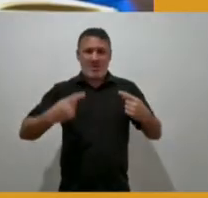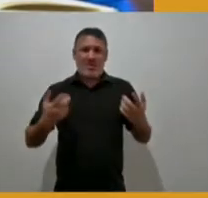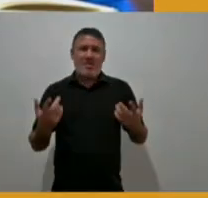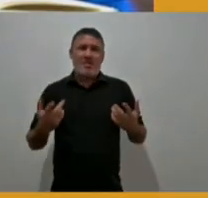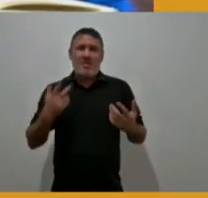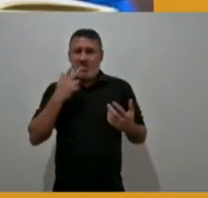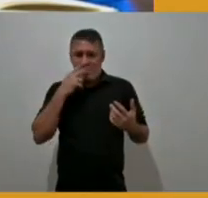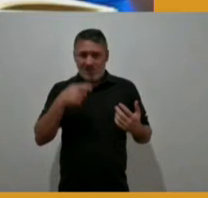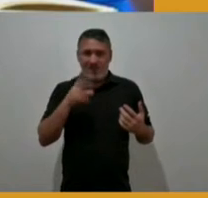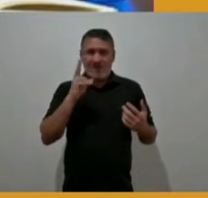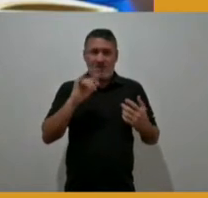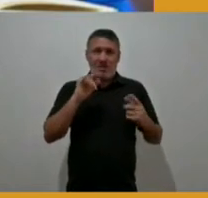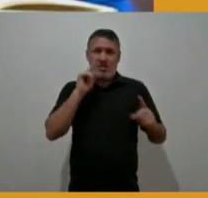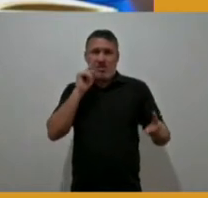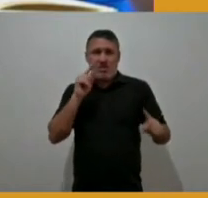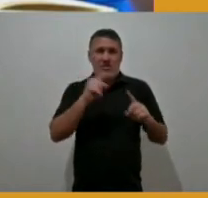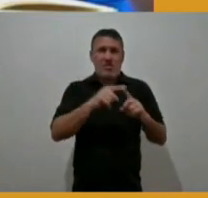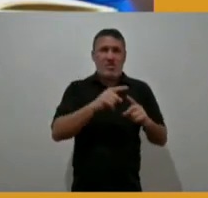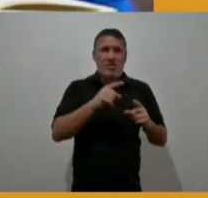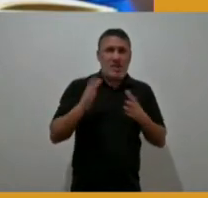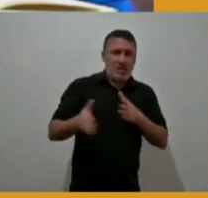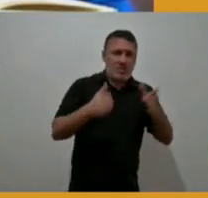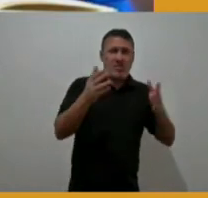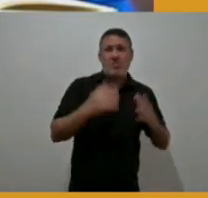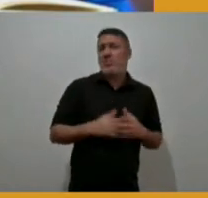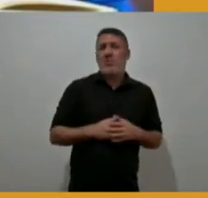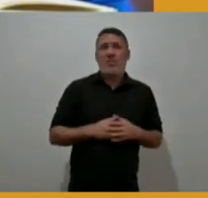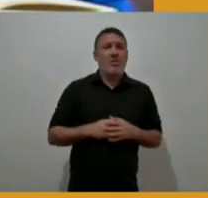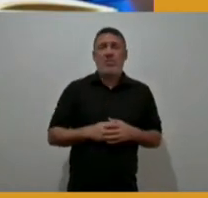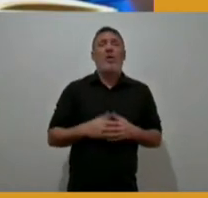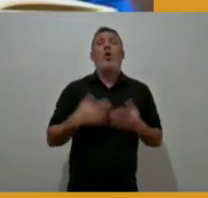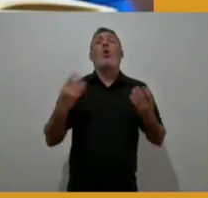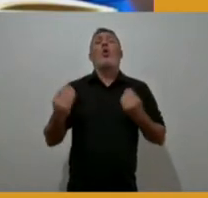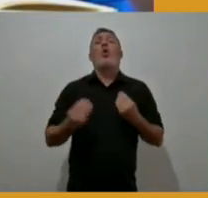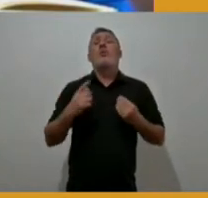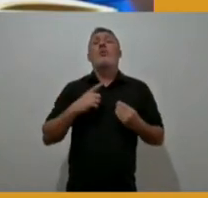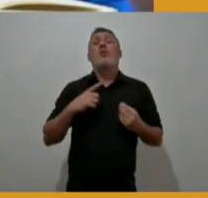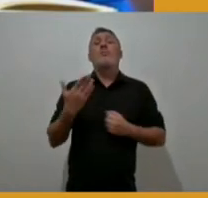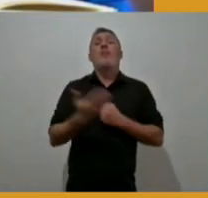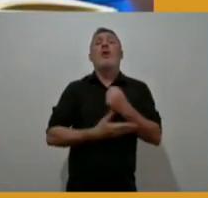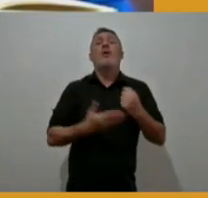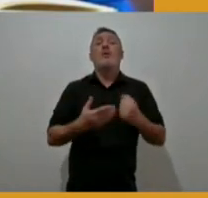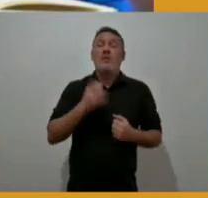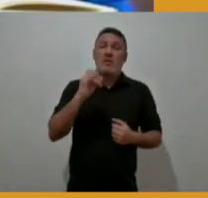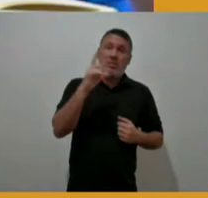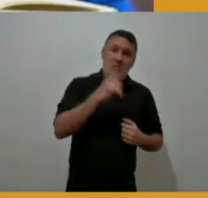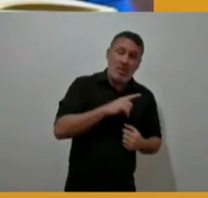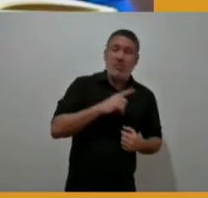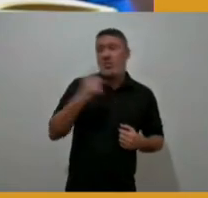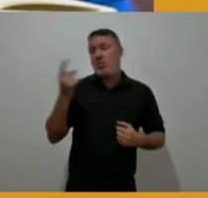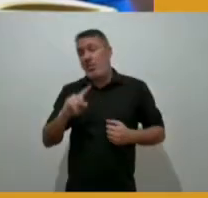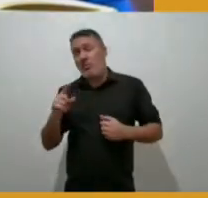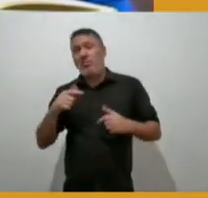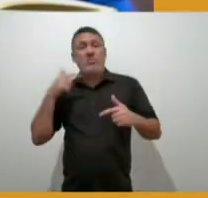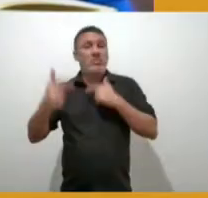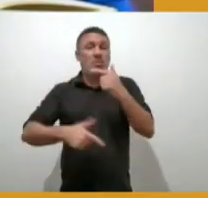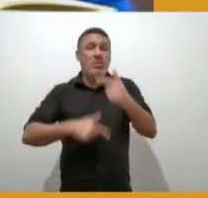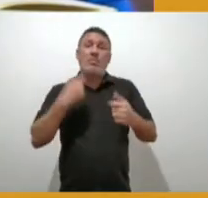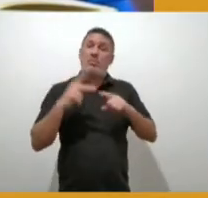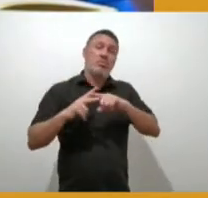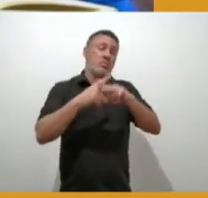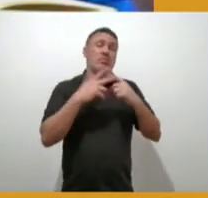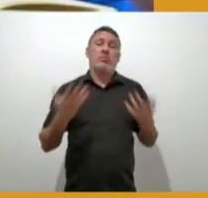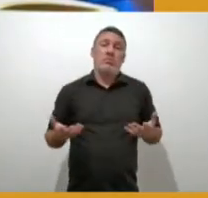definidor de condutas. Não, temos que saber onde funciona, se funciona e se não funciona. E se não funciona, deixa. Porque é bom a gente